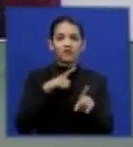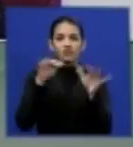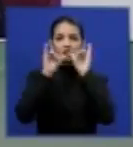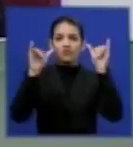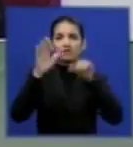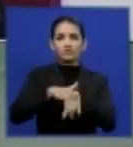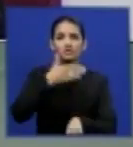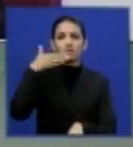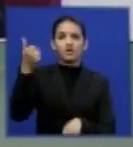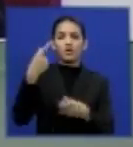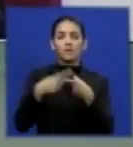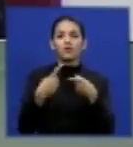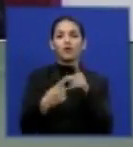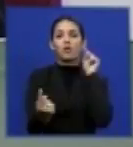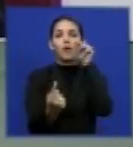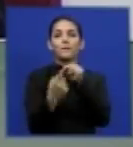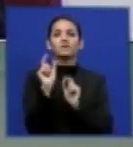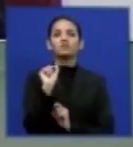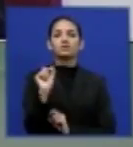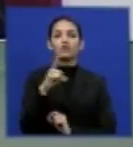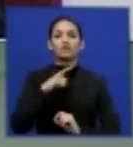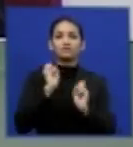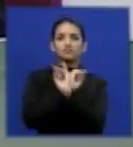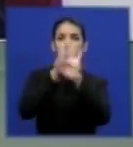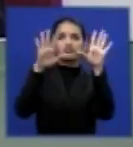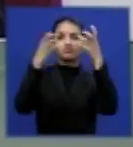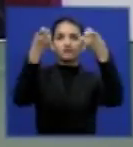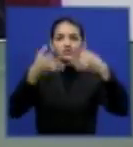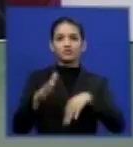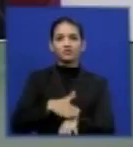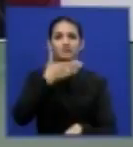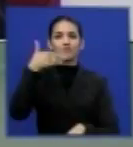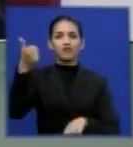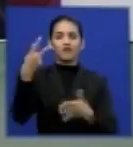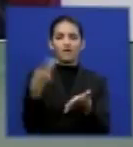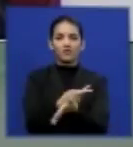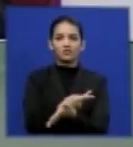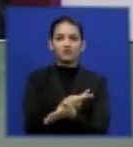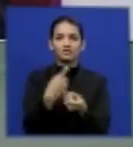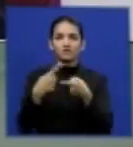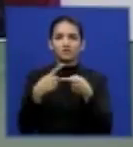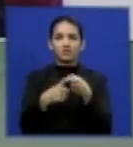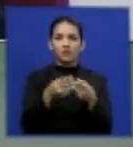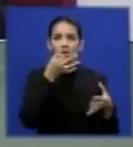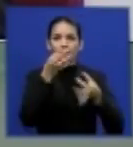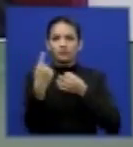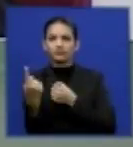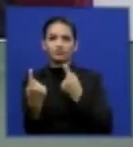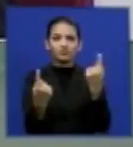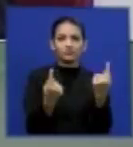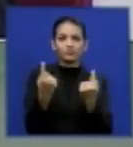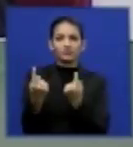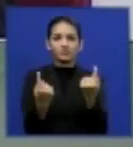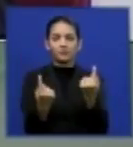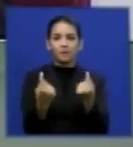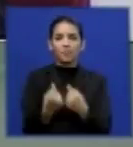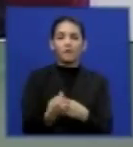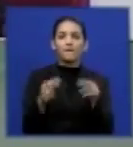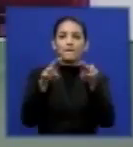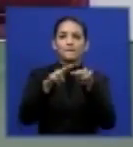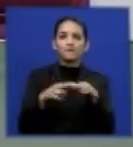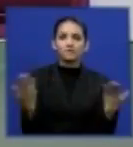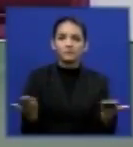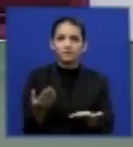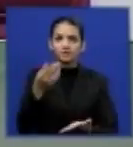informações. A tentativa é de um esclarecimento que se segue, portanto, pela alternância de cada uma das teses. Eu convido, portanto,